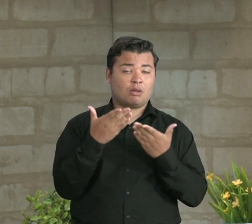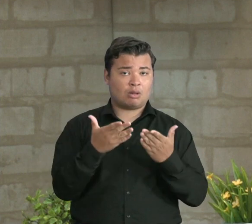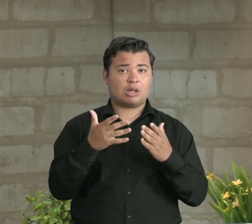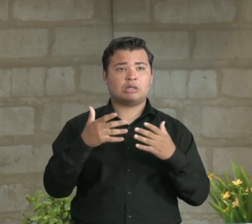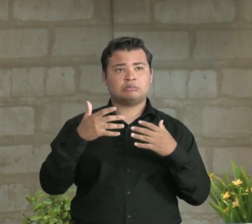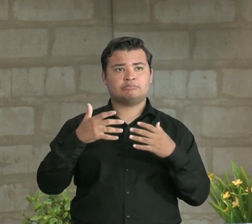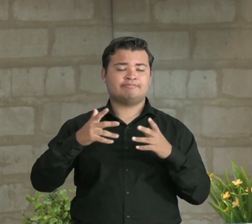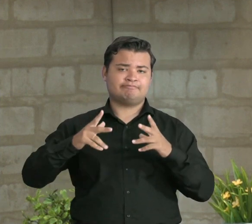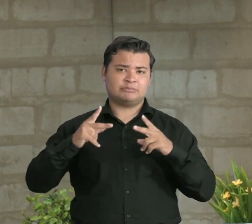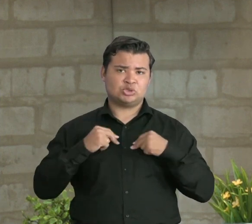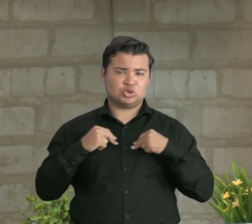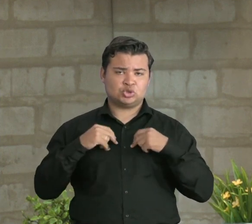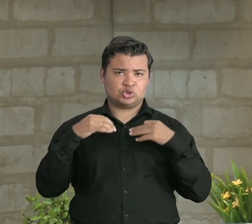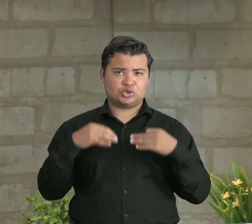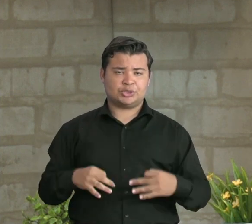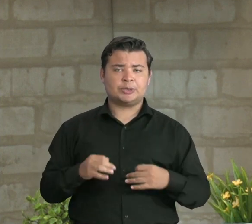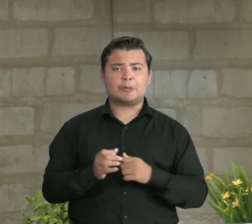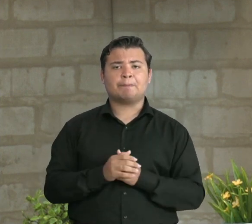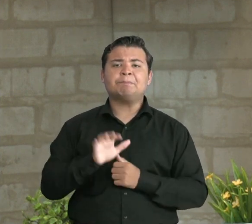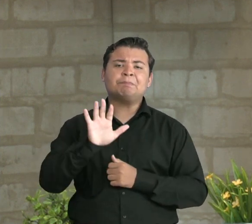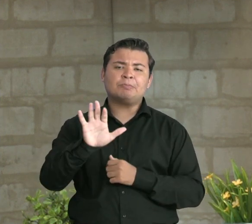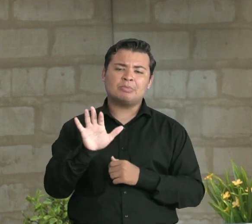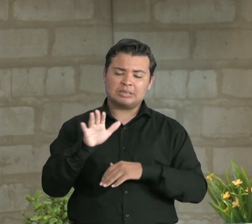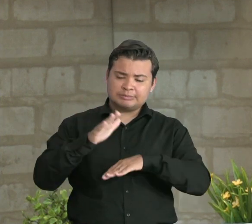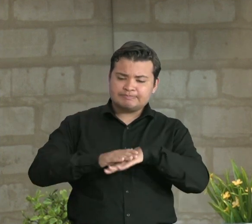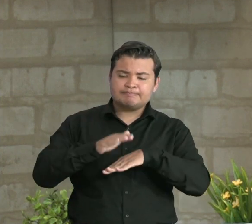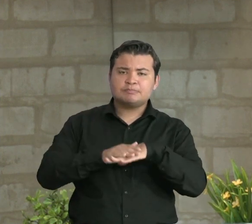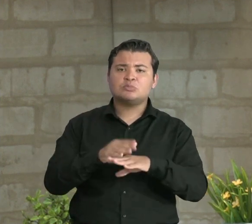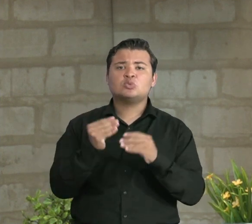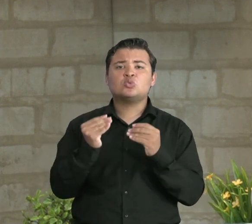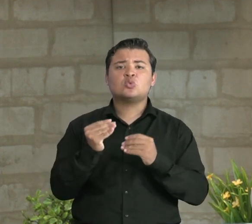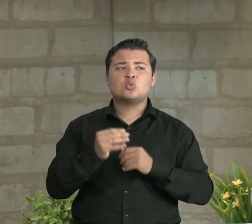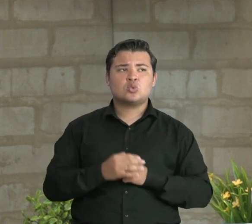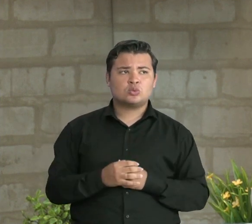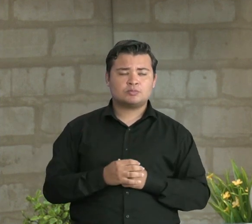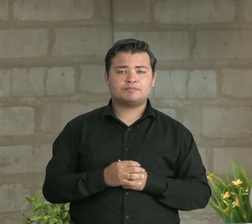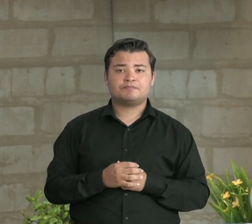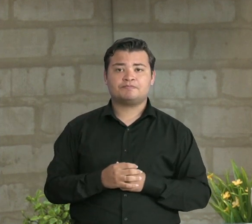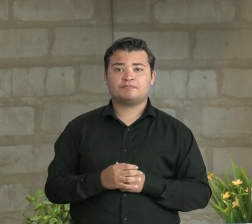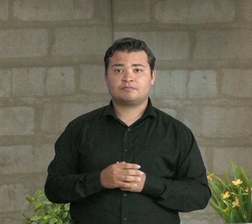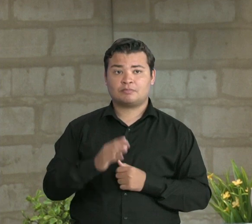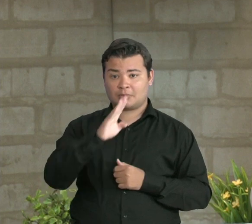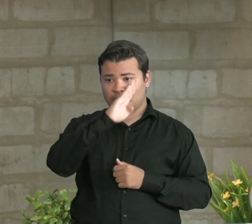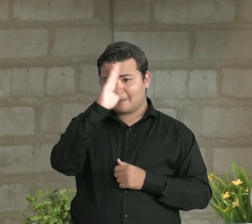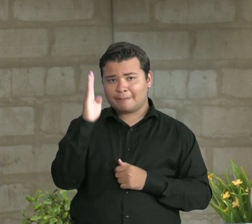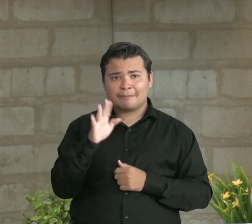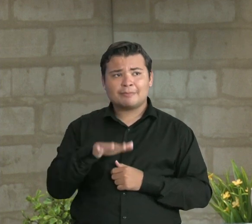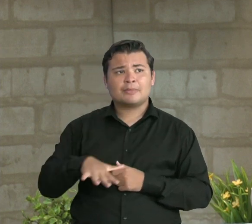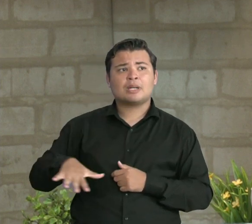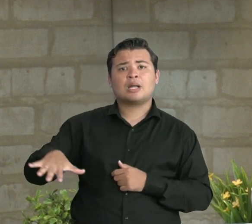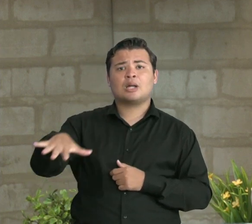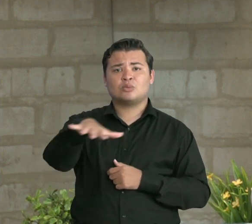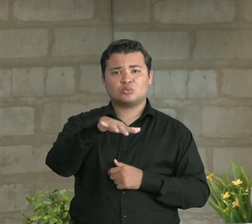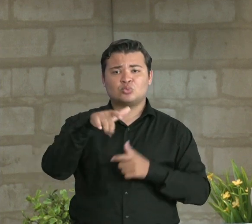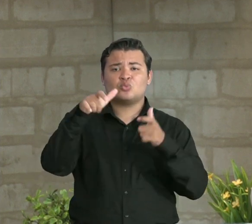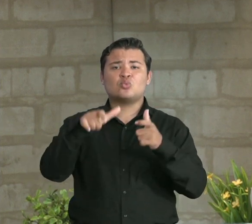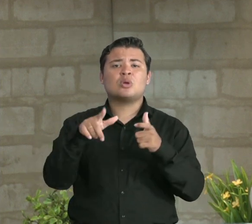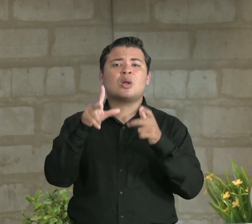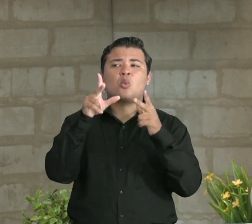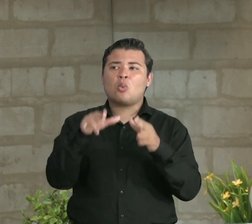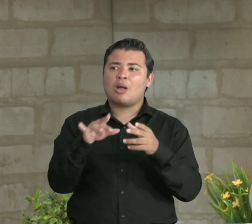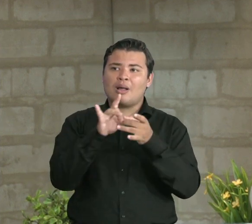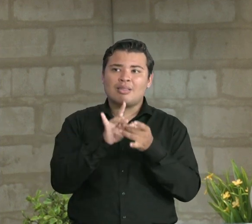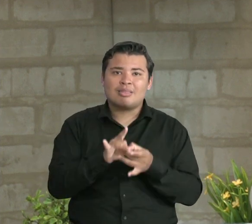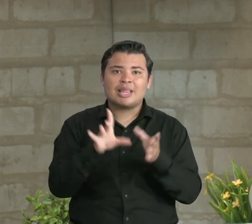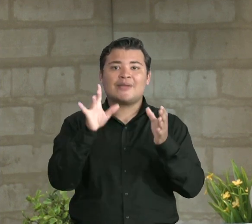problema é multifacetado, como se fazer isso? Quer dizer, o Brasil é um laboratório a céu aberto hoje, em que mostra que, quando